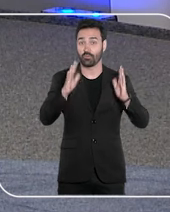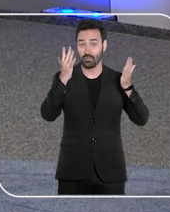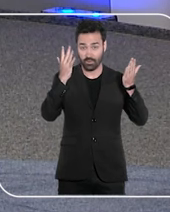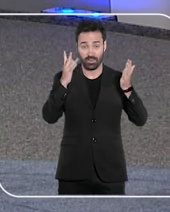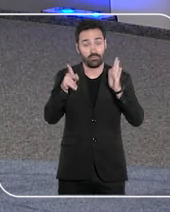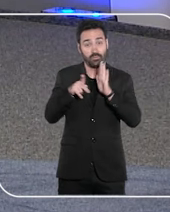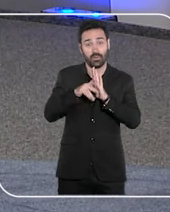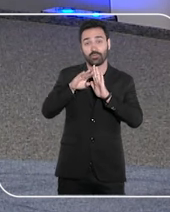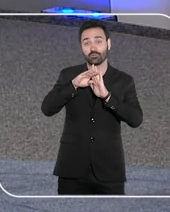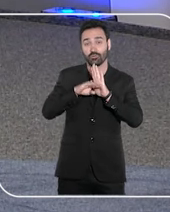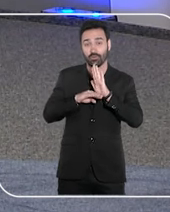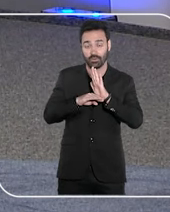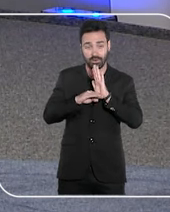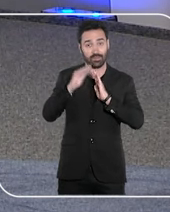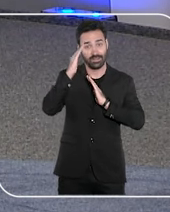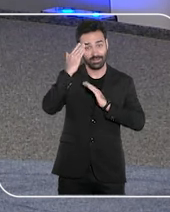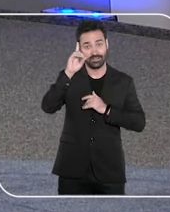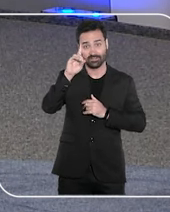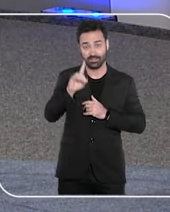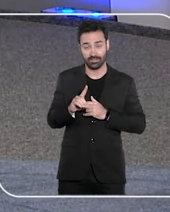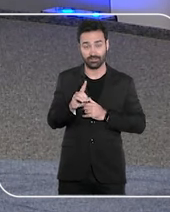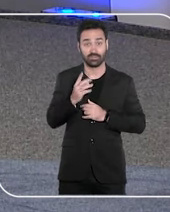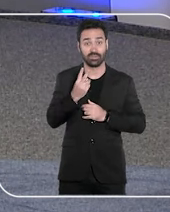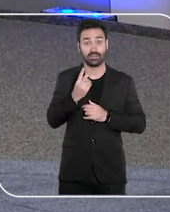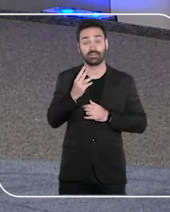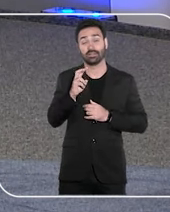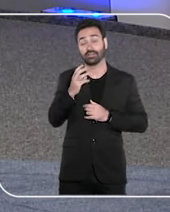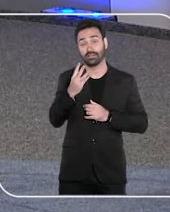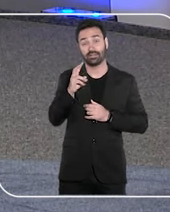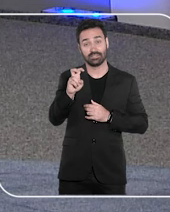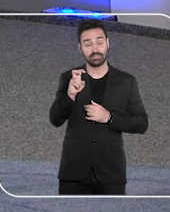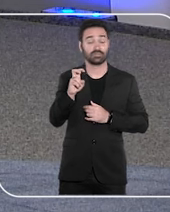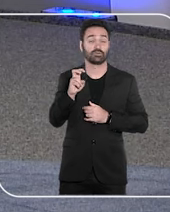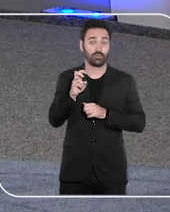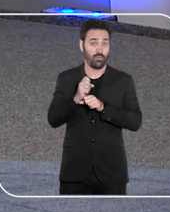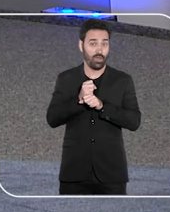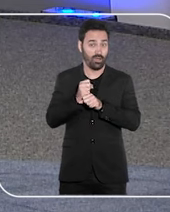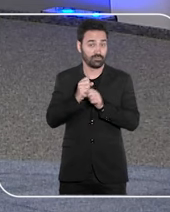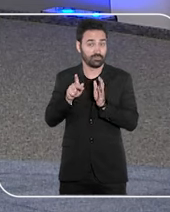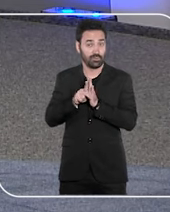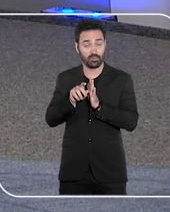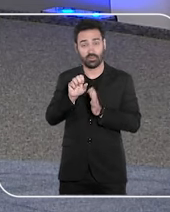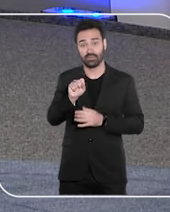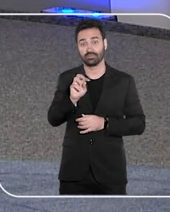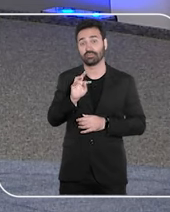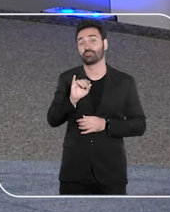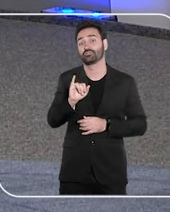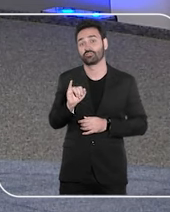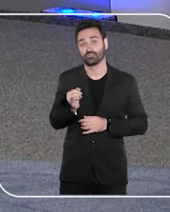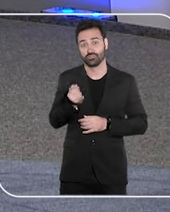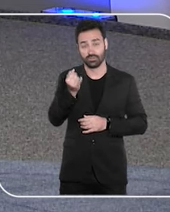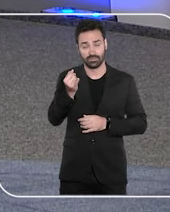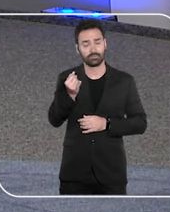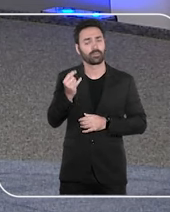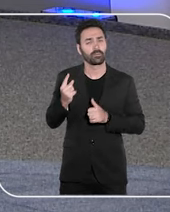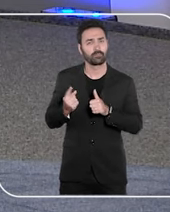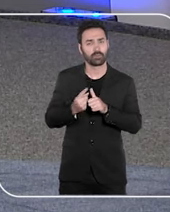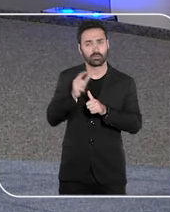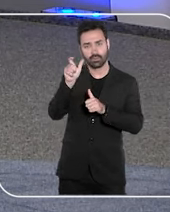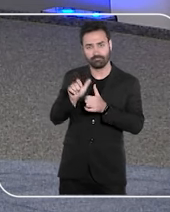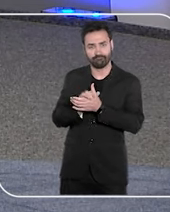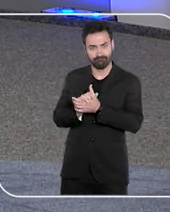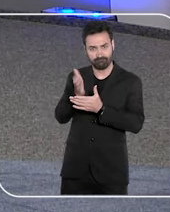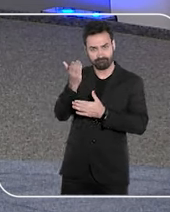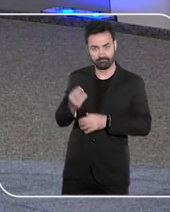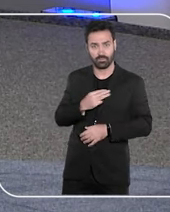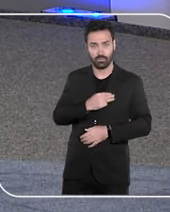Entender Direito, 35 anos do STJ. Começo cumprimentando o ministro Rogério Schietti Cruz,